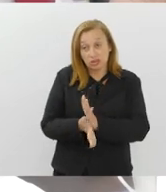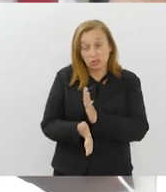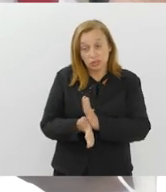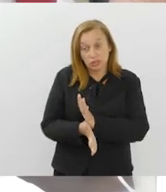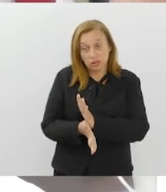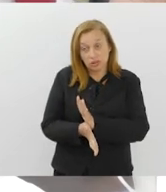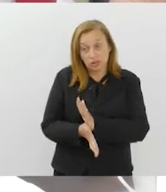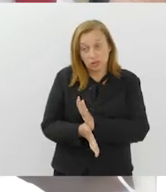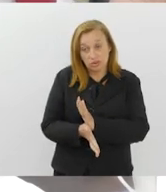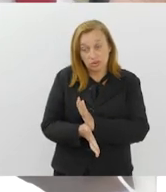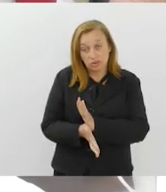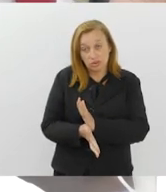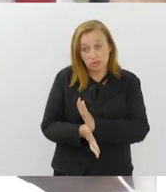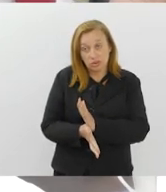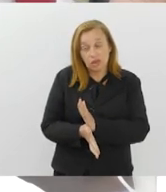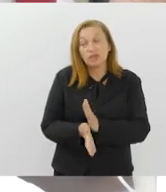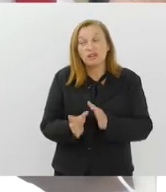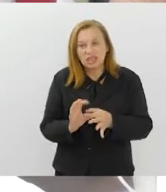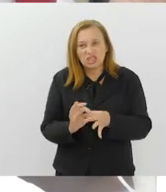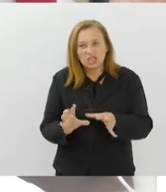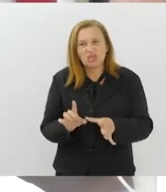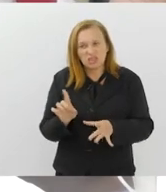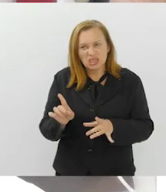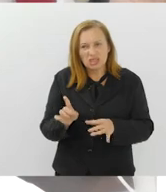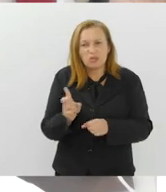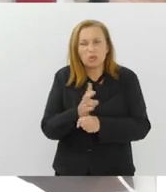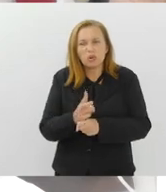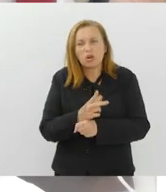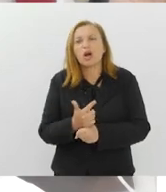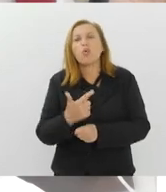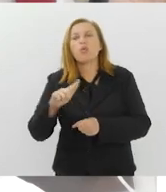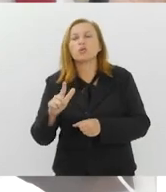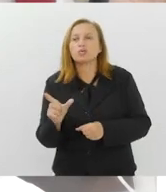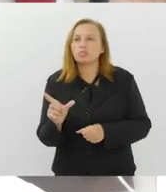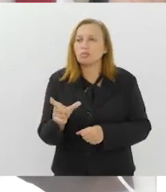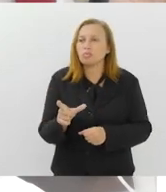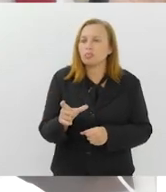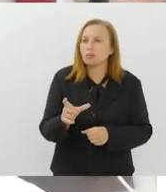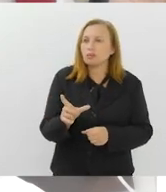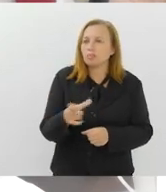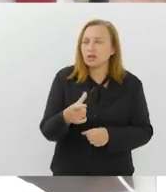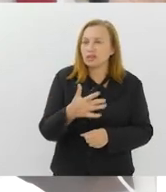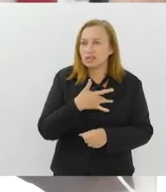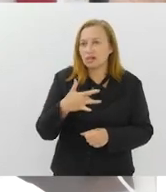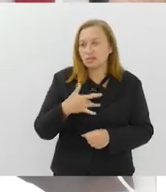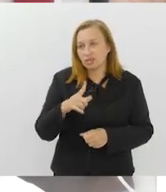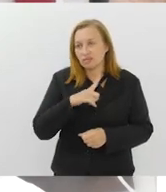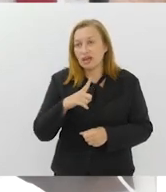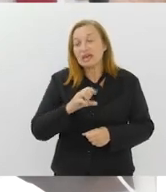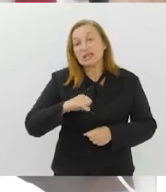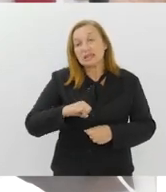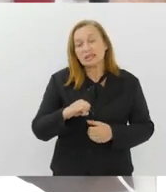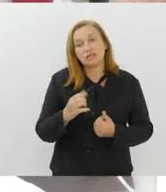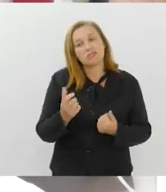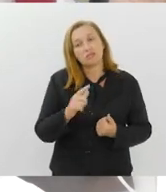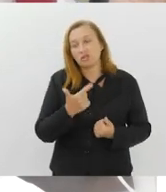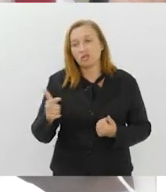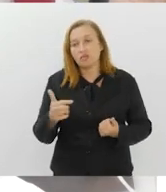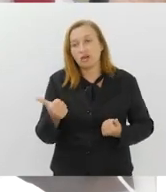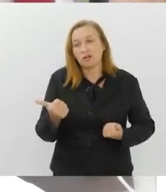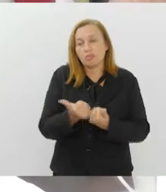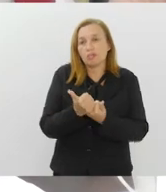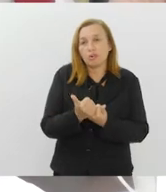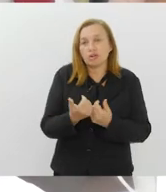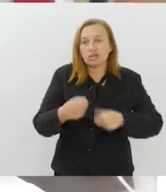etc. A gente vai até deixar você procurar outro plano, se tiver. Se não tiver, a gente vai dar o apoio necessário. E daqui a 30